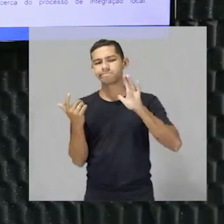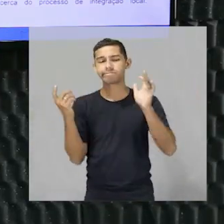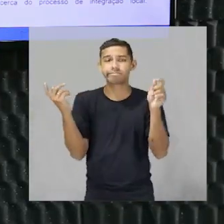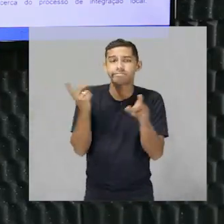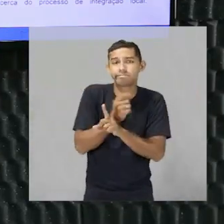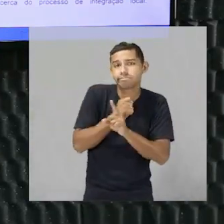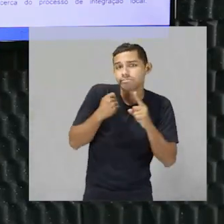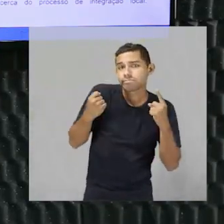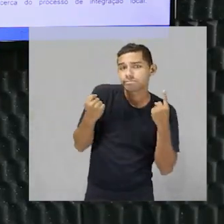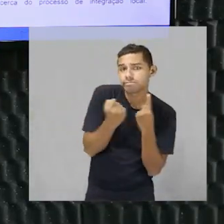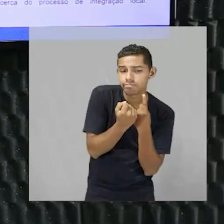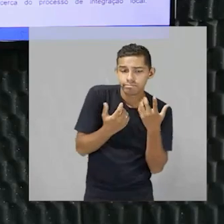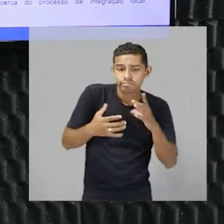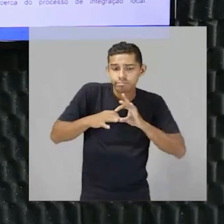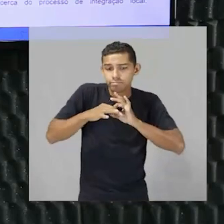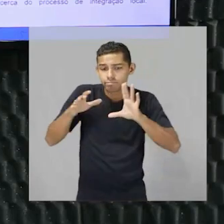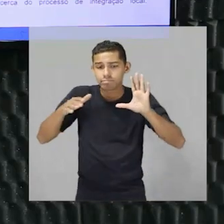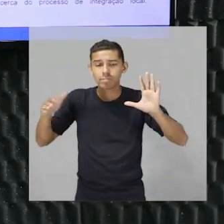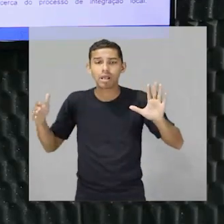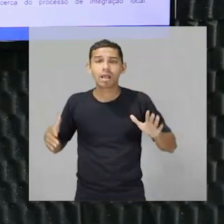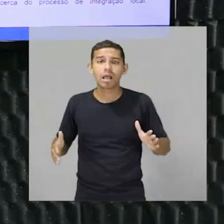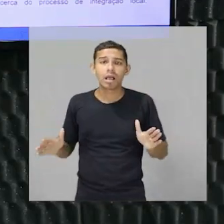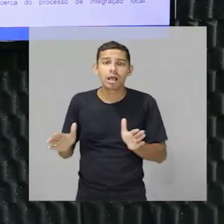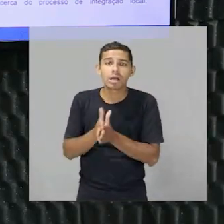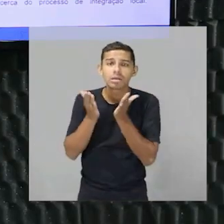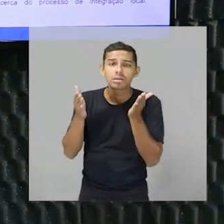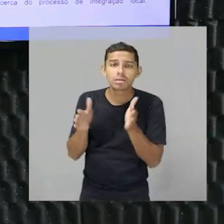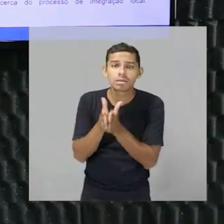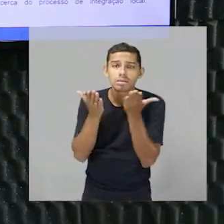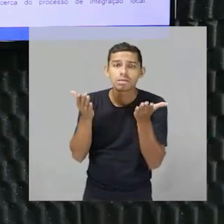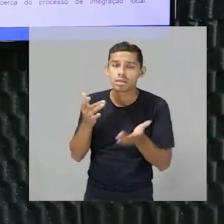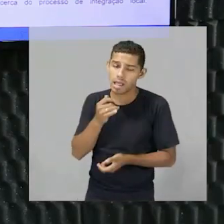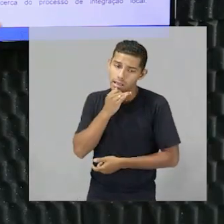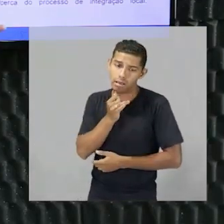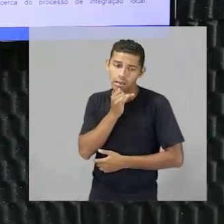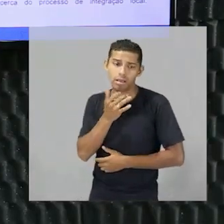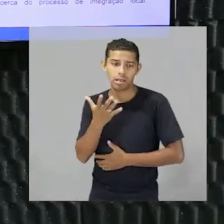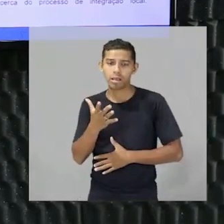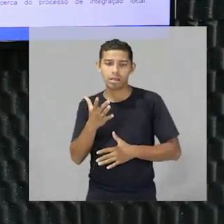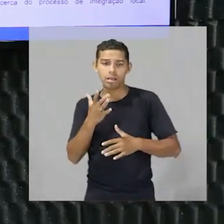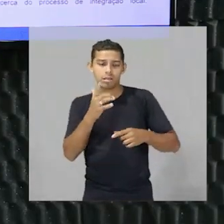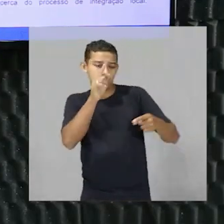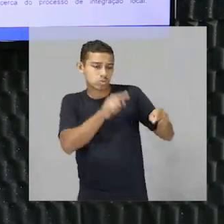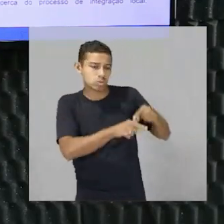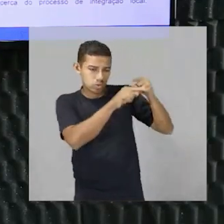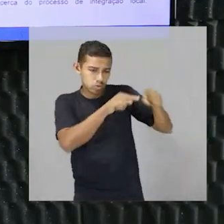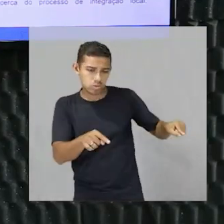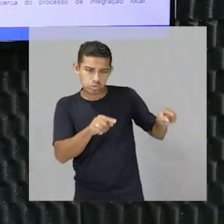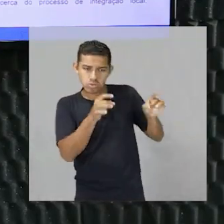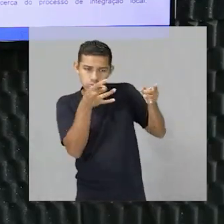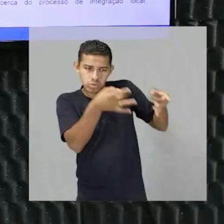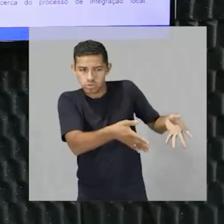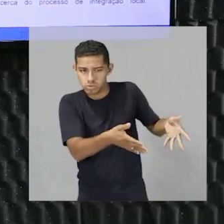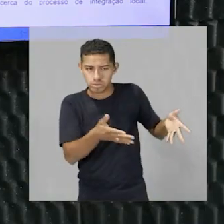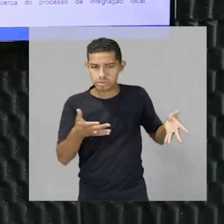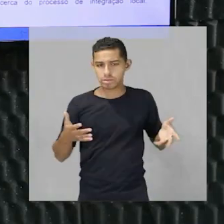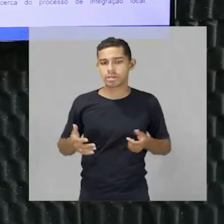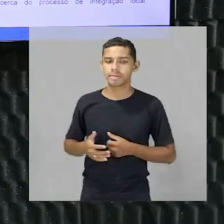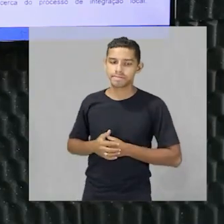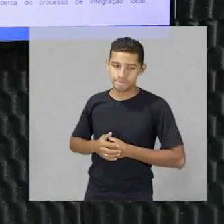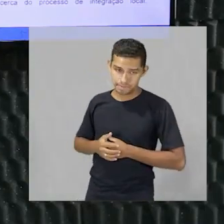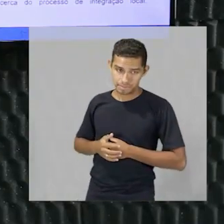da sociedade. Entenda ali diretamente como, de certa forma, um tanto quanto excluídos ou em segundo plano. Tá?